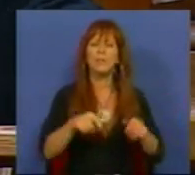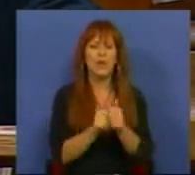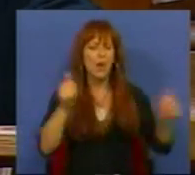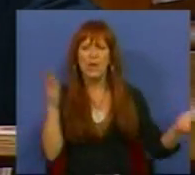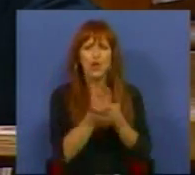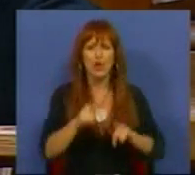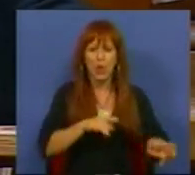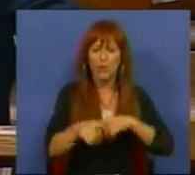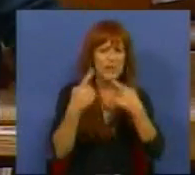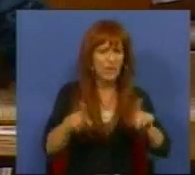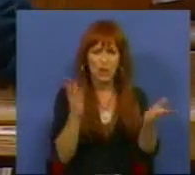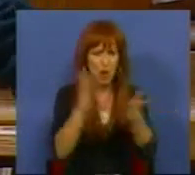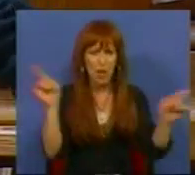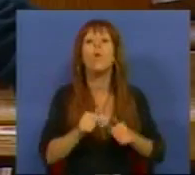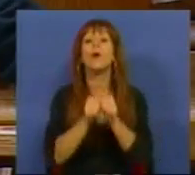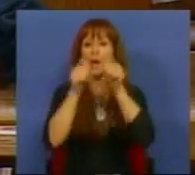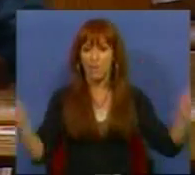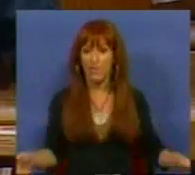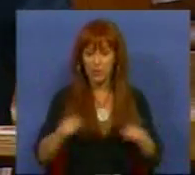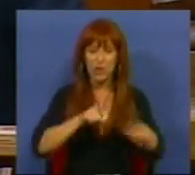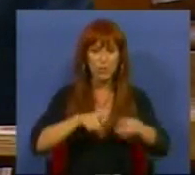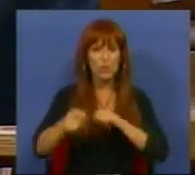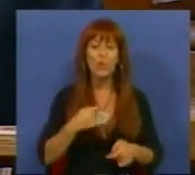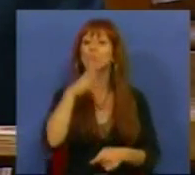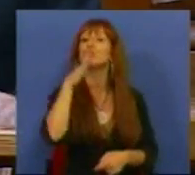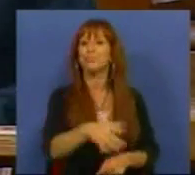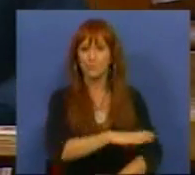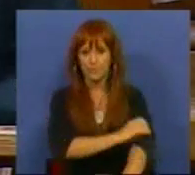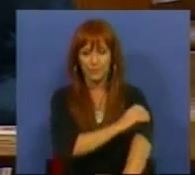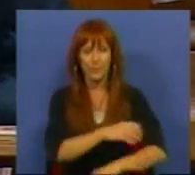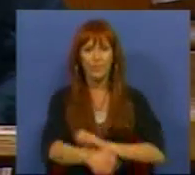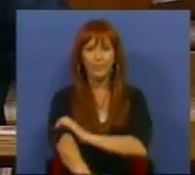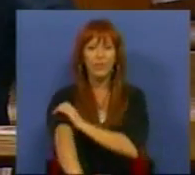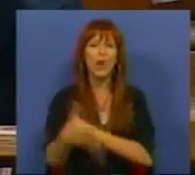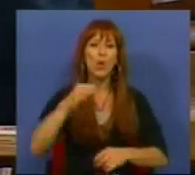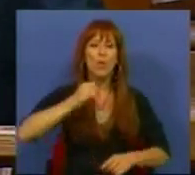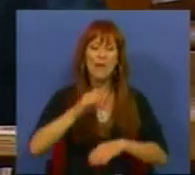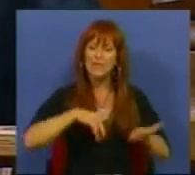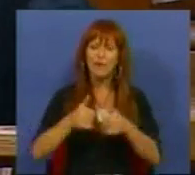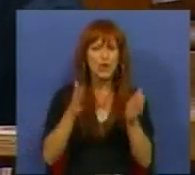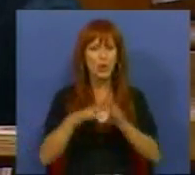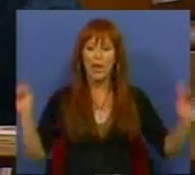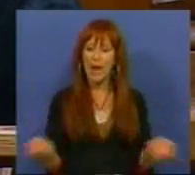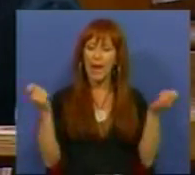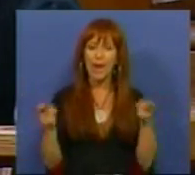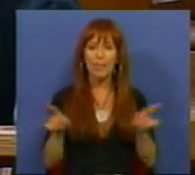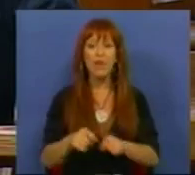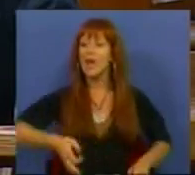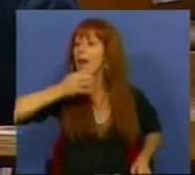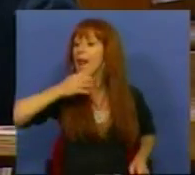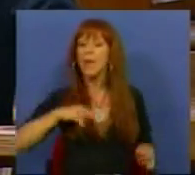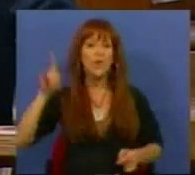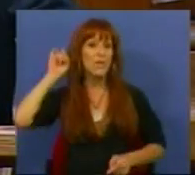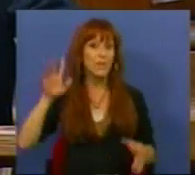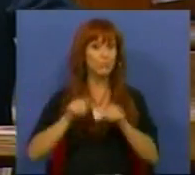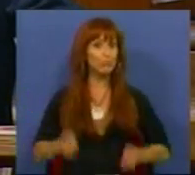afasta só de uma política diferente. Afasta-se da política que anunciou. O PS fez toda a sua campanha a falar nas